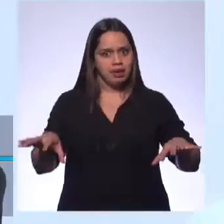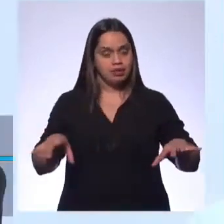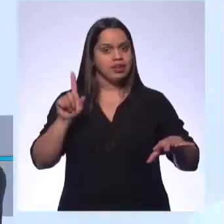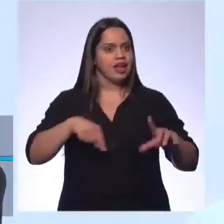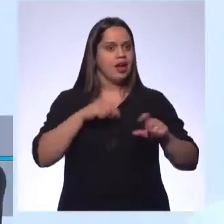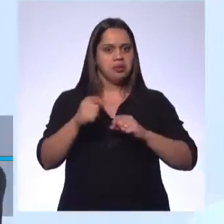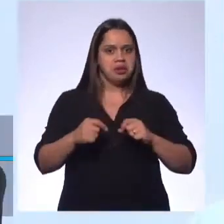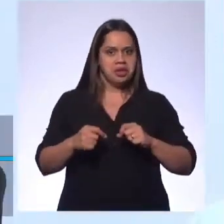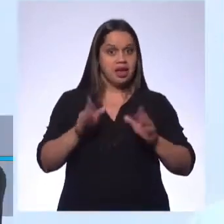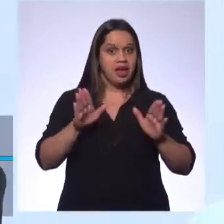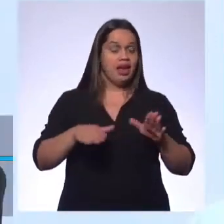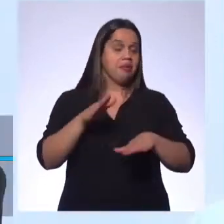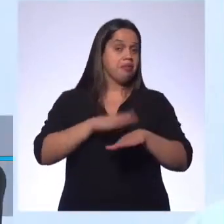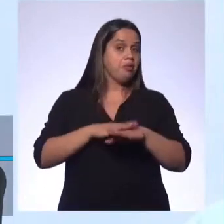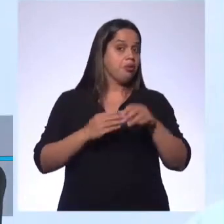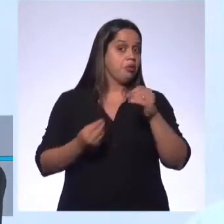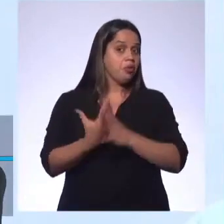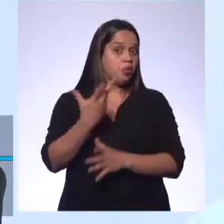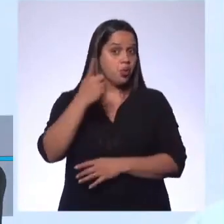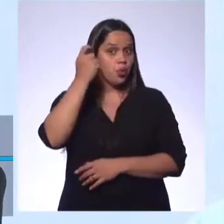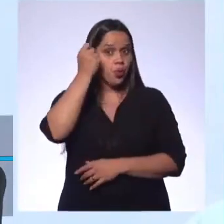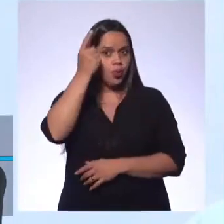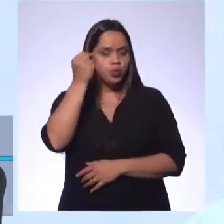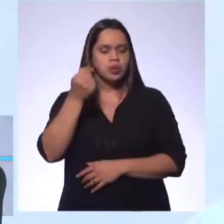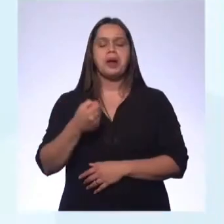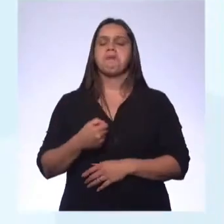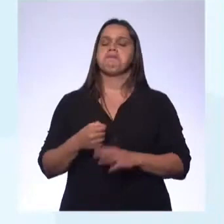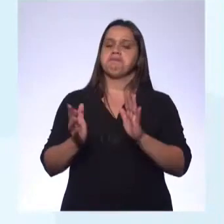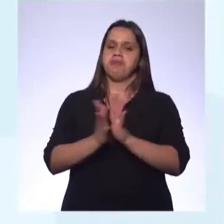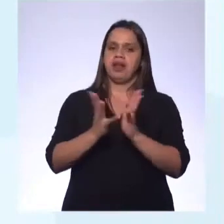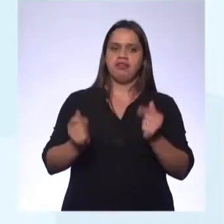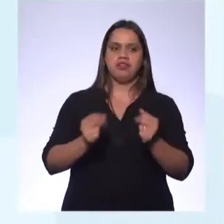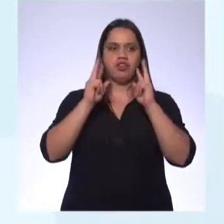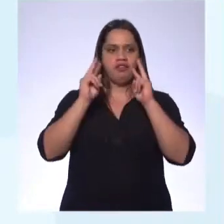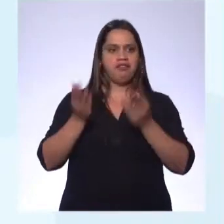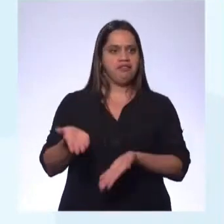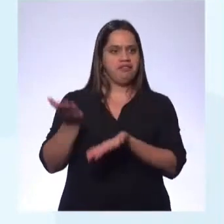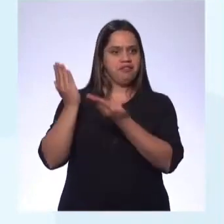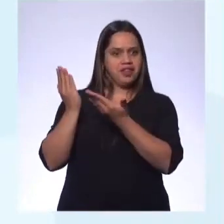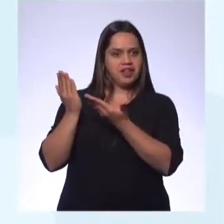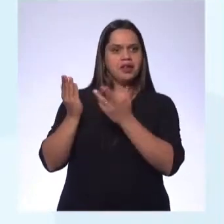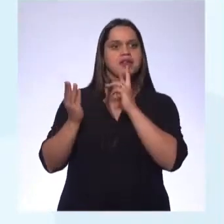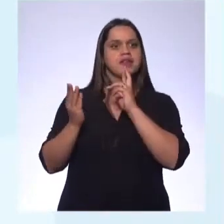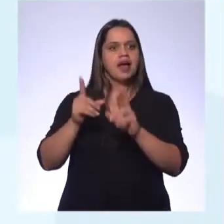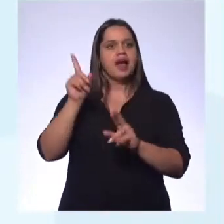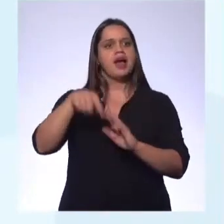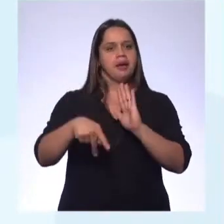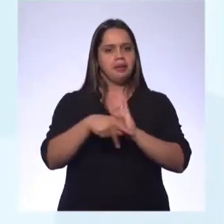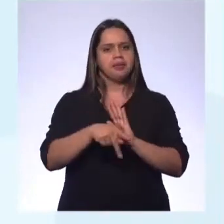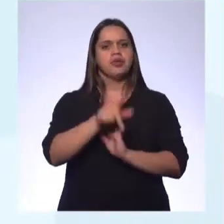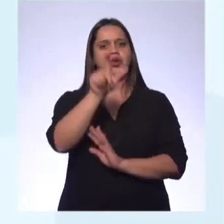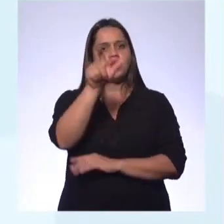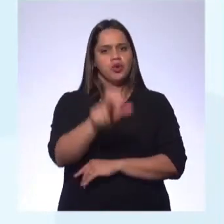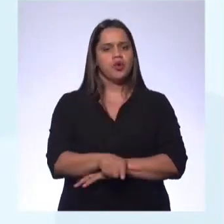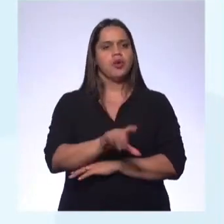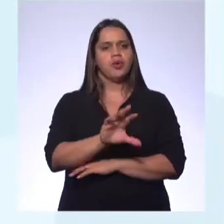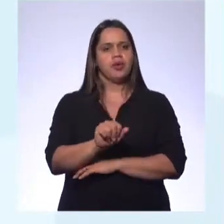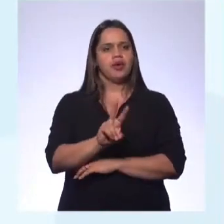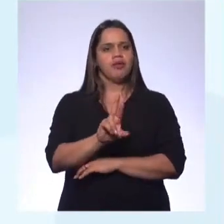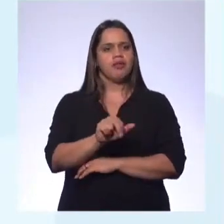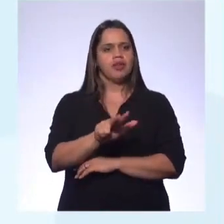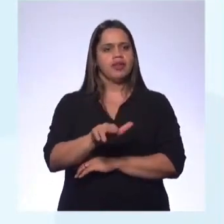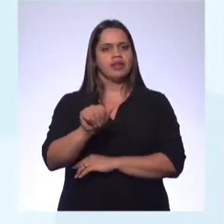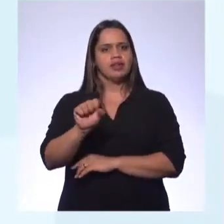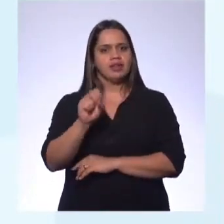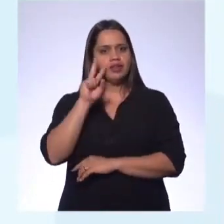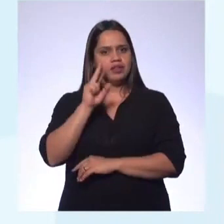falar mais nada também, né? Maravilhoso. Então, tá a resposta aí dos alunos. Homem das Cavernas, como vocês bem podem ver aí